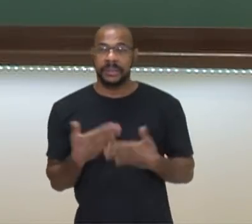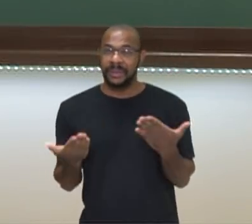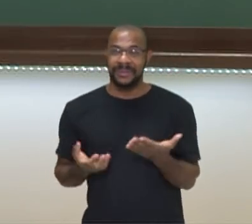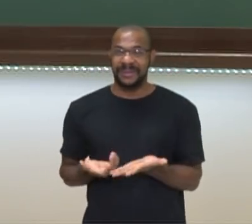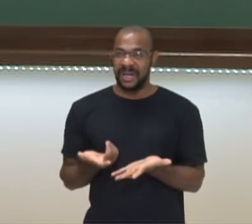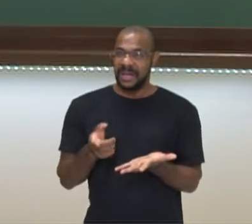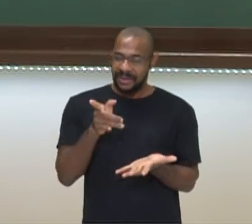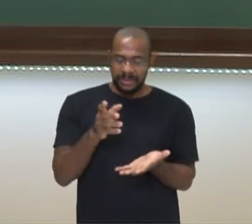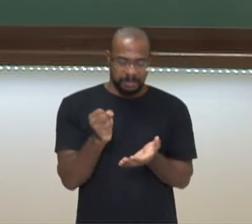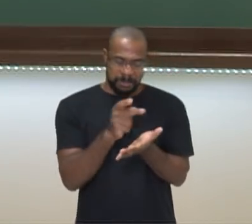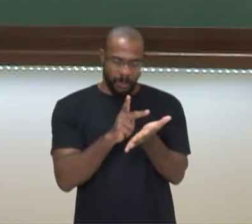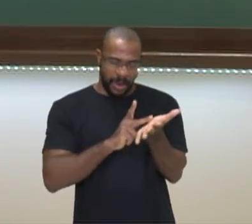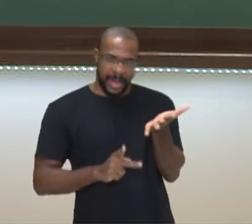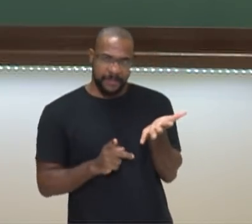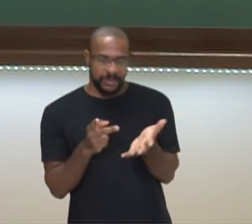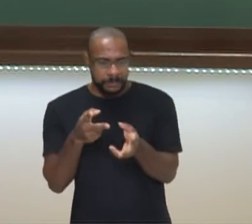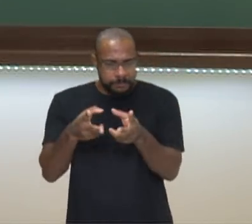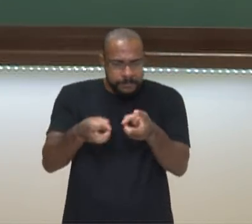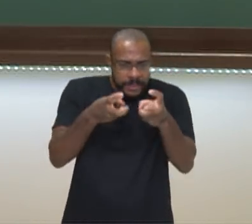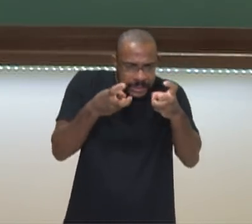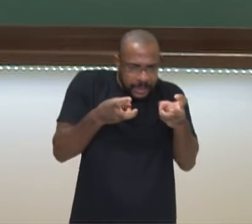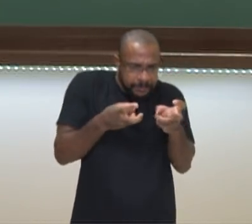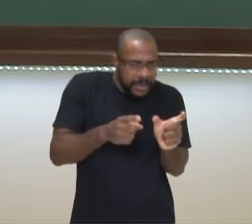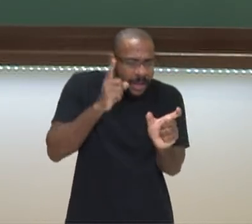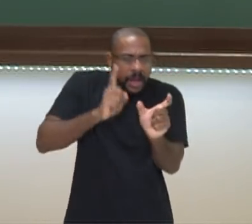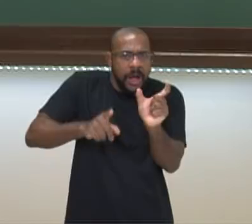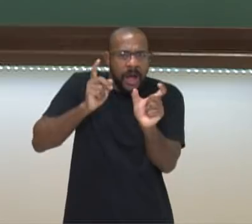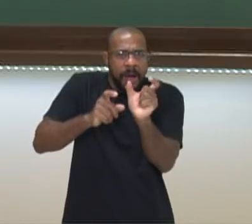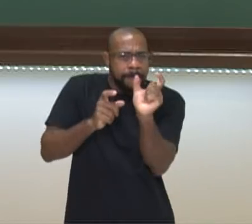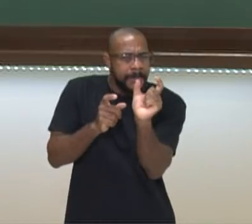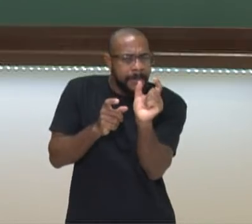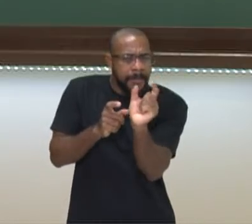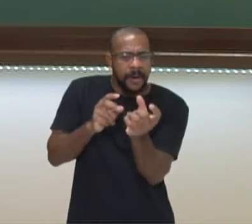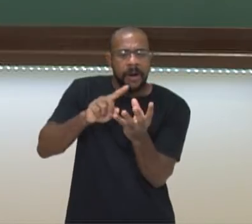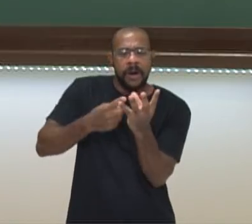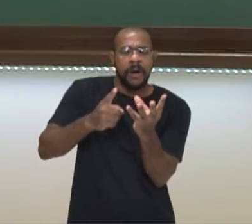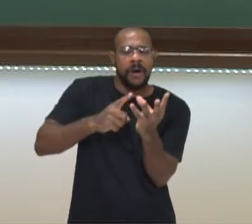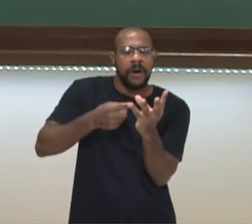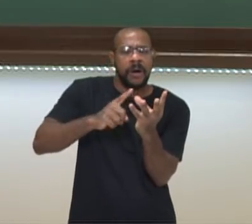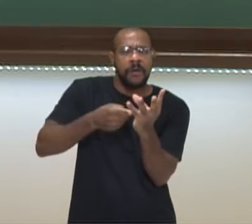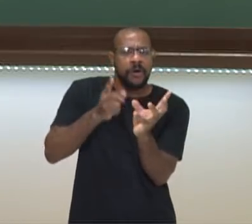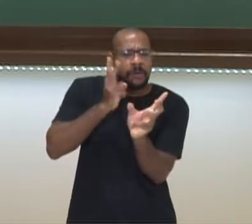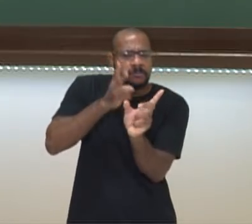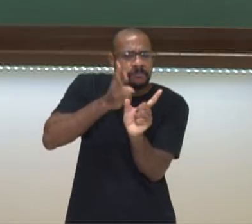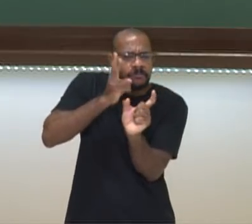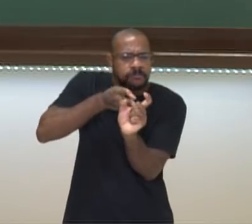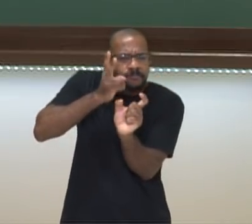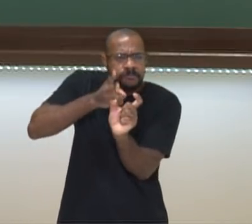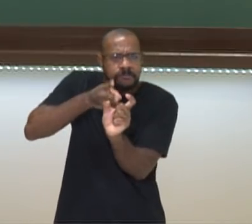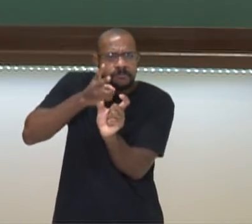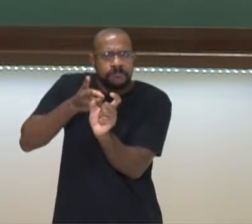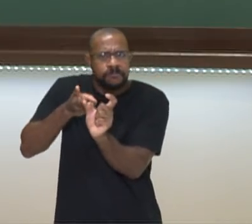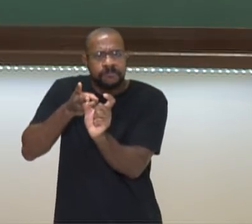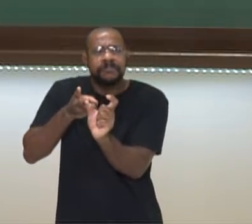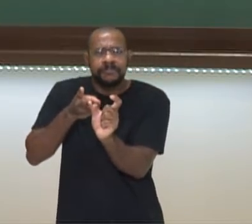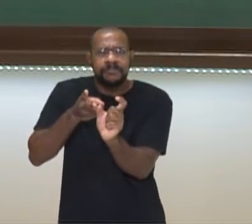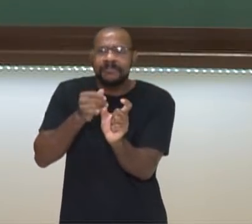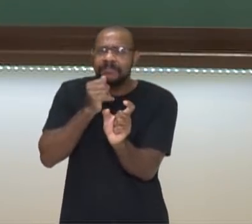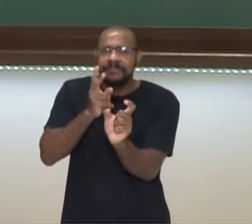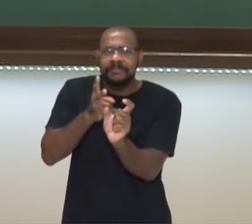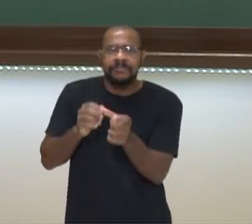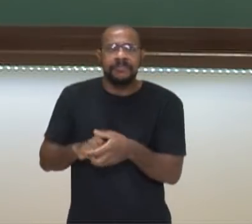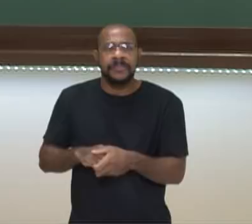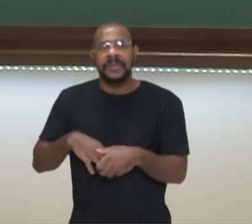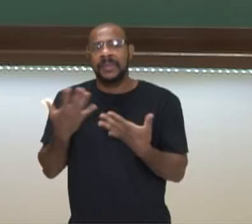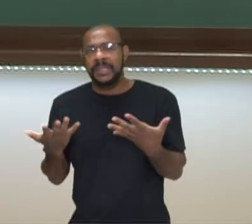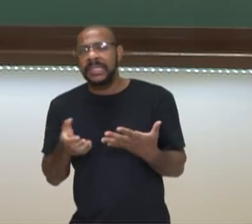muitas vogais, onde você ouve muito o som da mesma vogal, nós vamos chamar de assonância. Se você faz um poema que repete muito